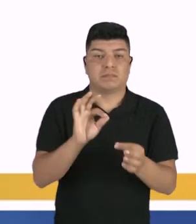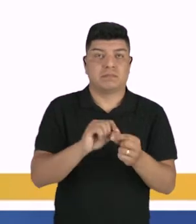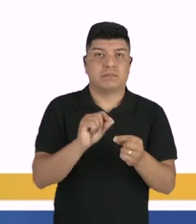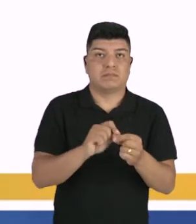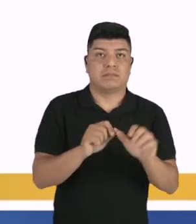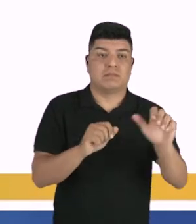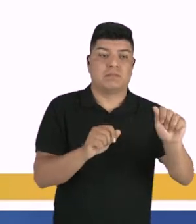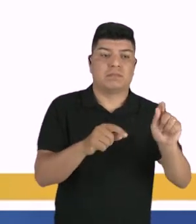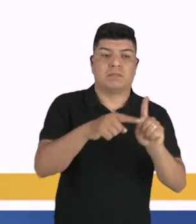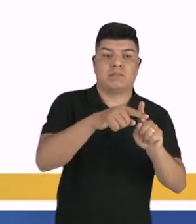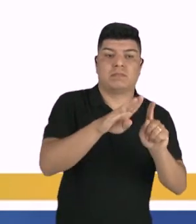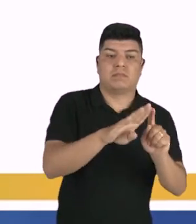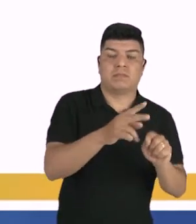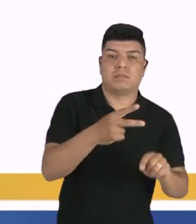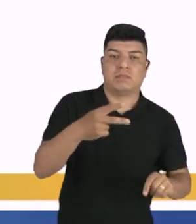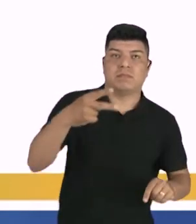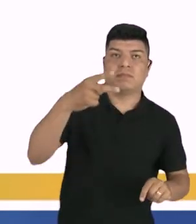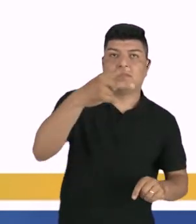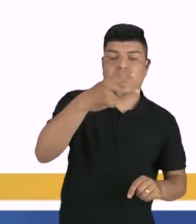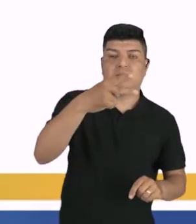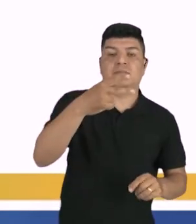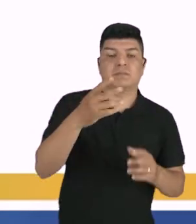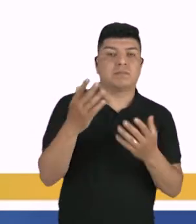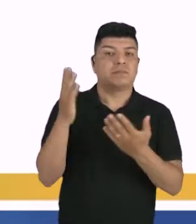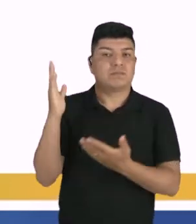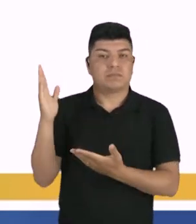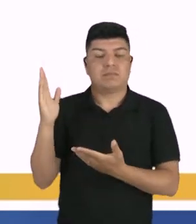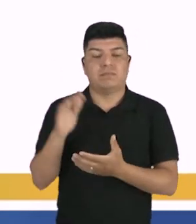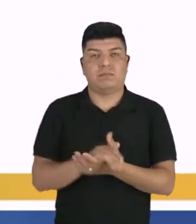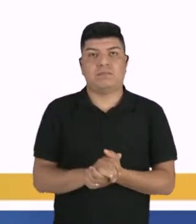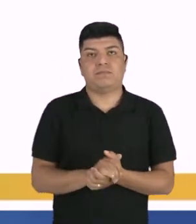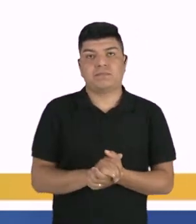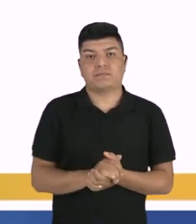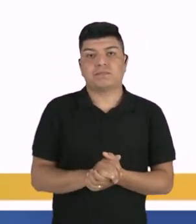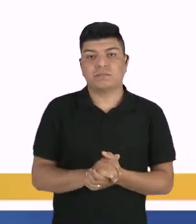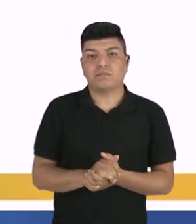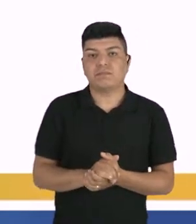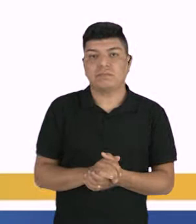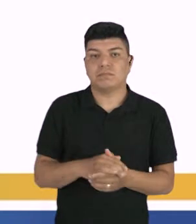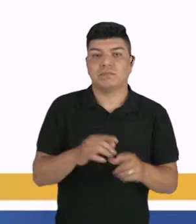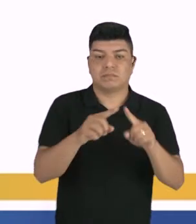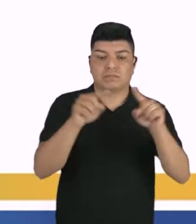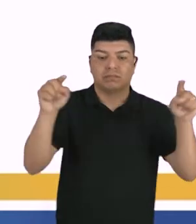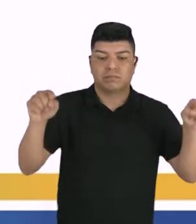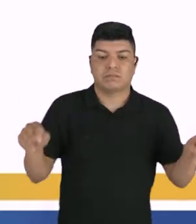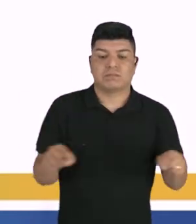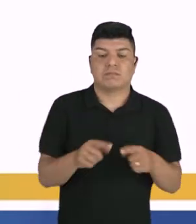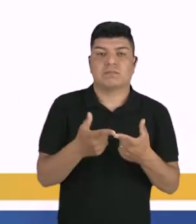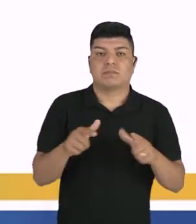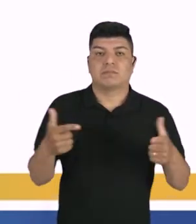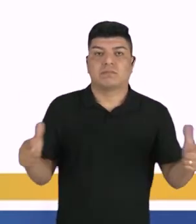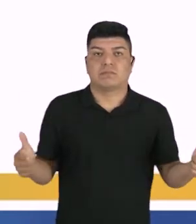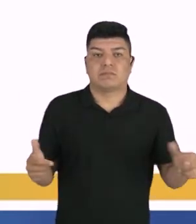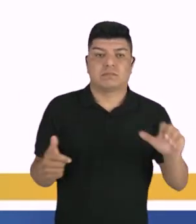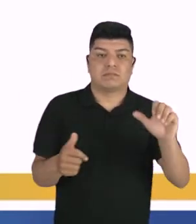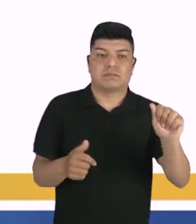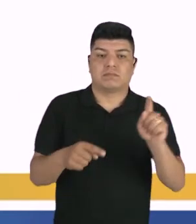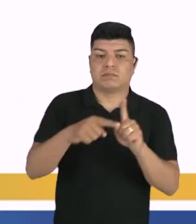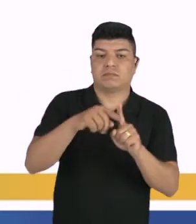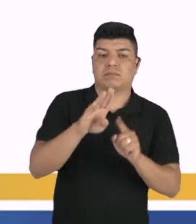dá A mais B ao quadrado, que é justamente, né, a área do quadrado maior de lado A mais